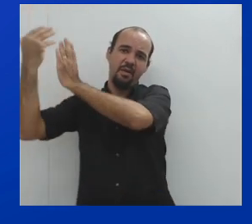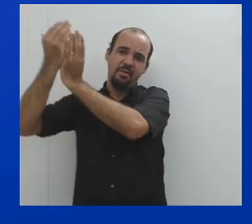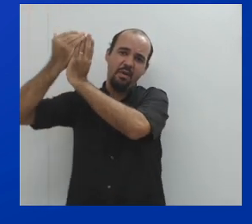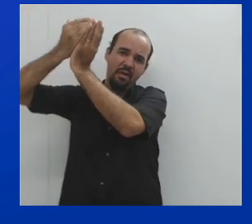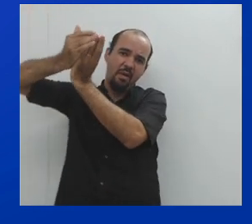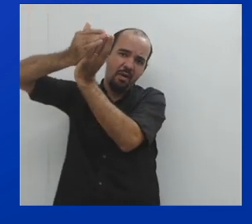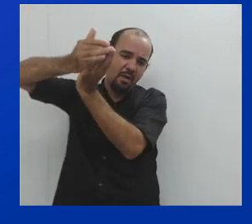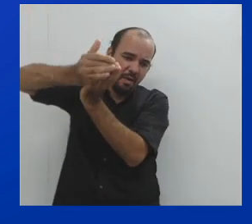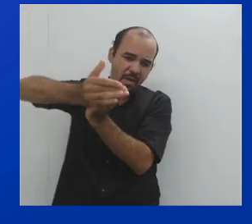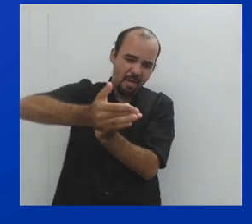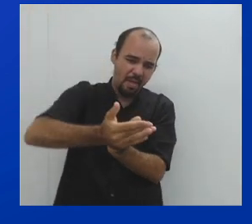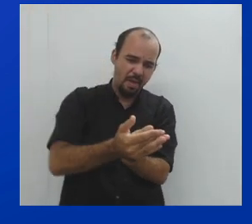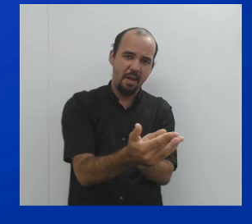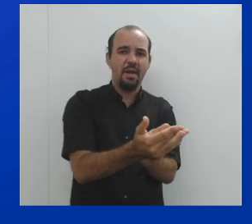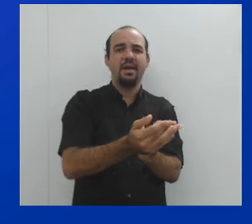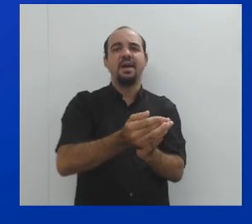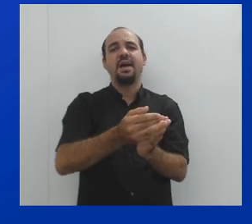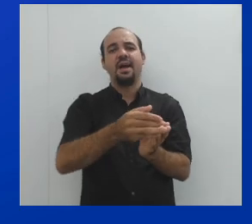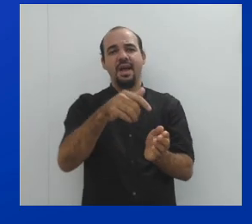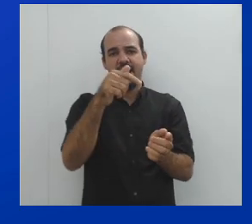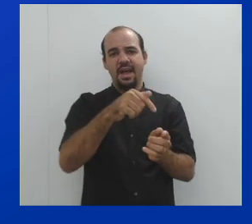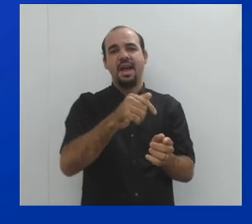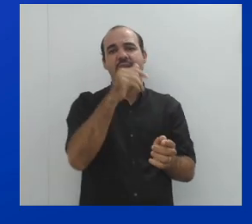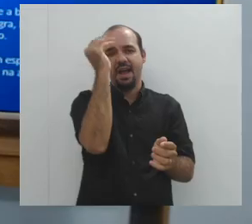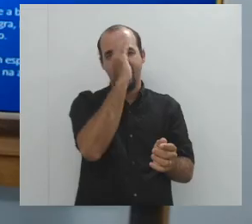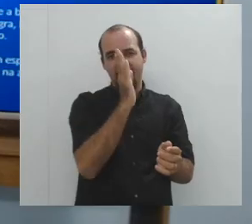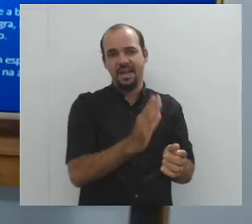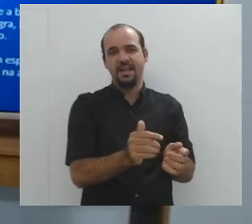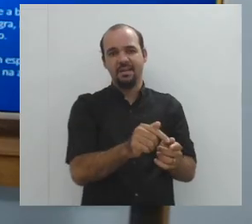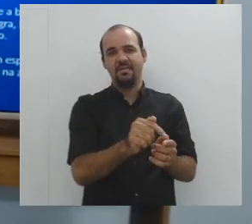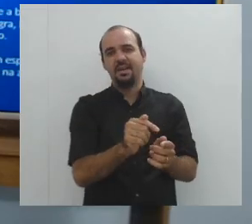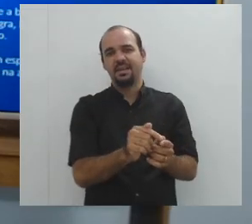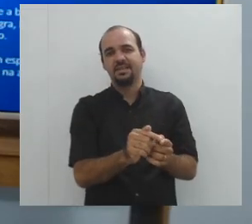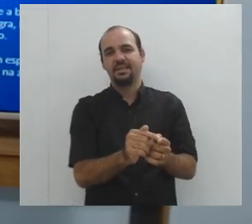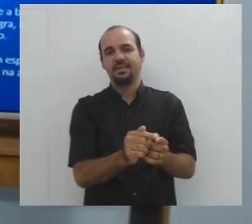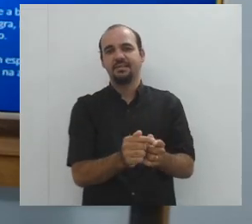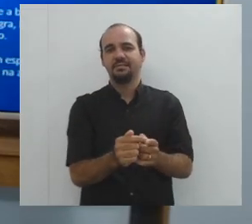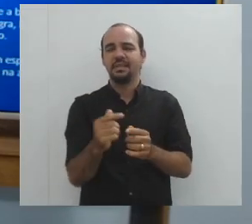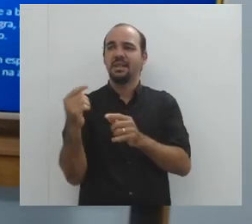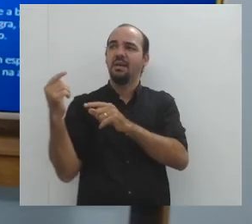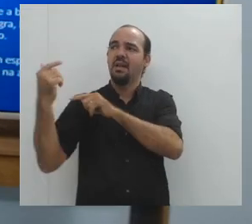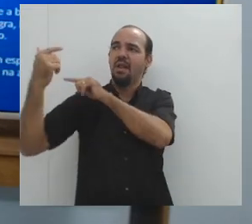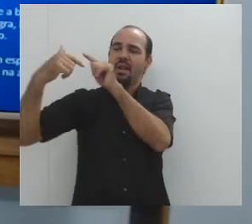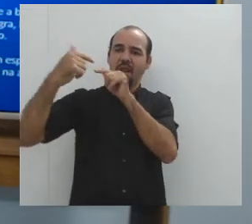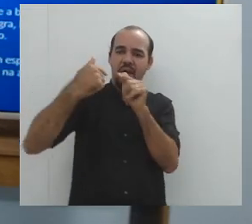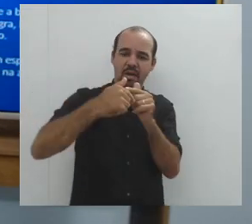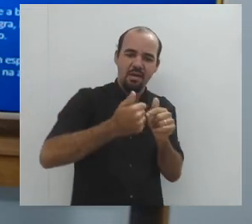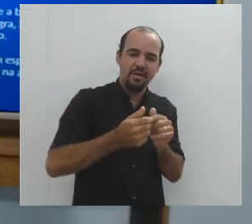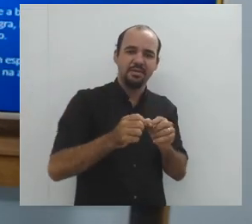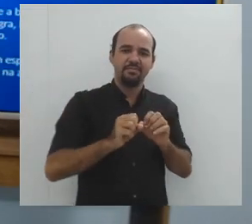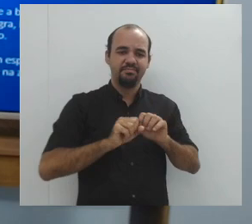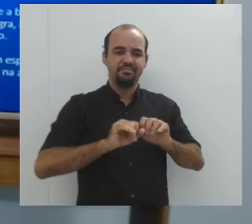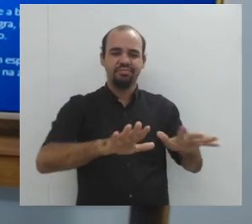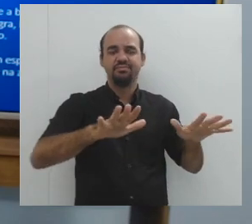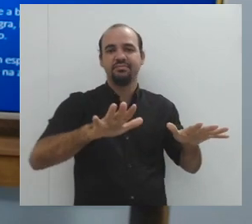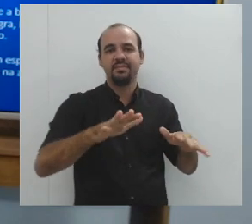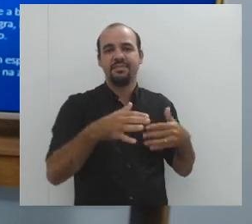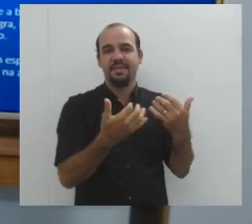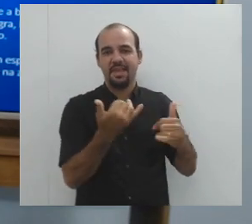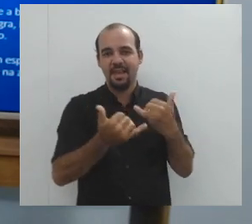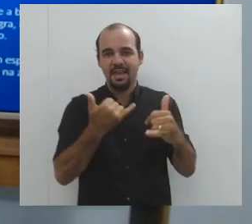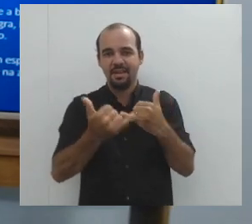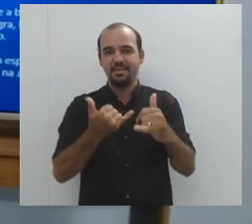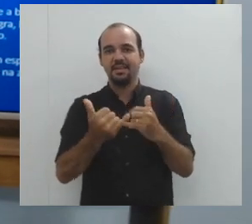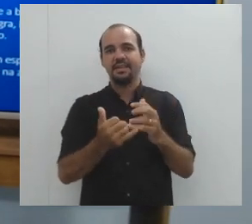dos primeiros navegantes às costas brasileiras. Então, de toda forma, mesmo tendo já